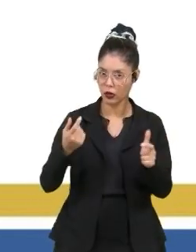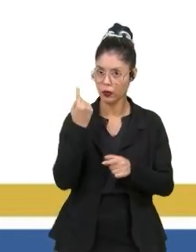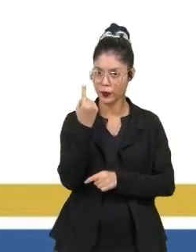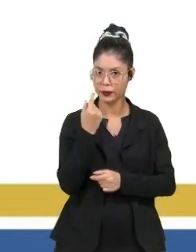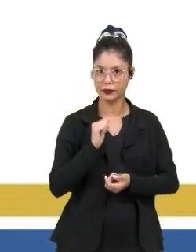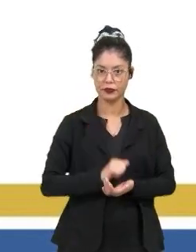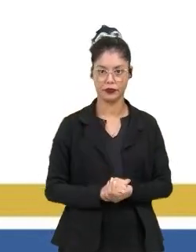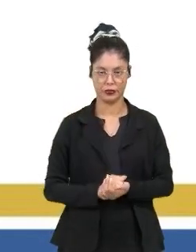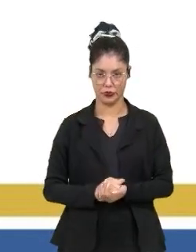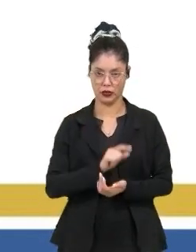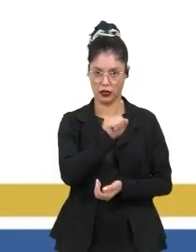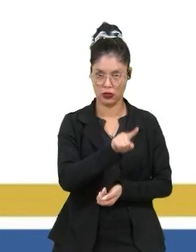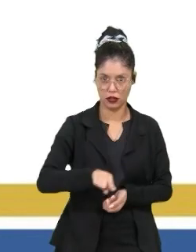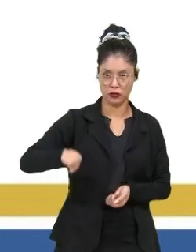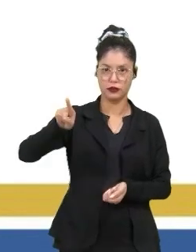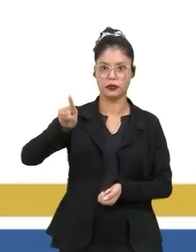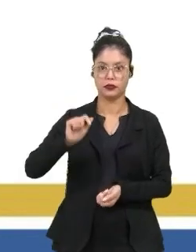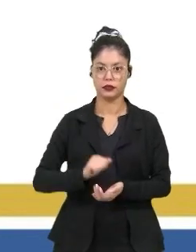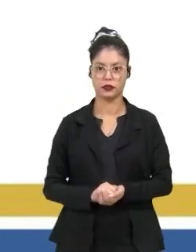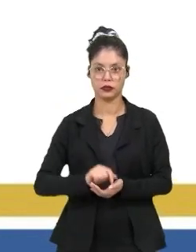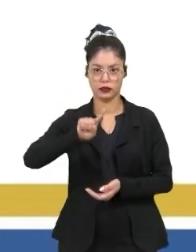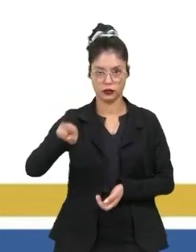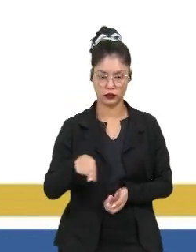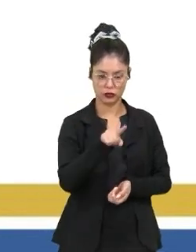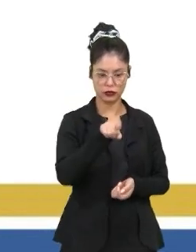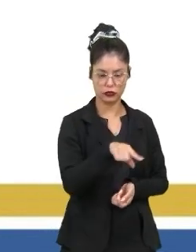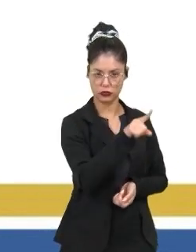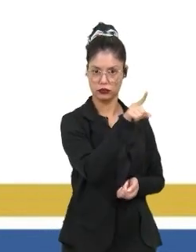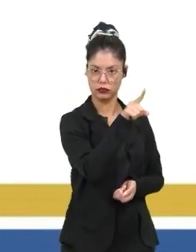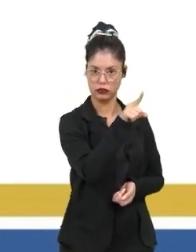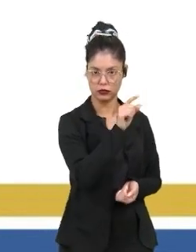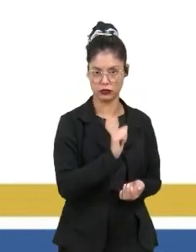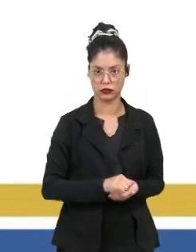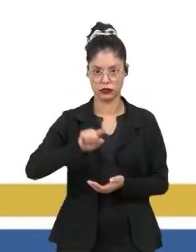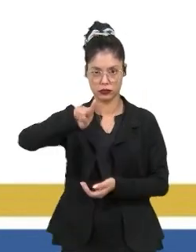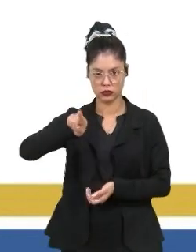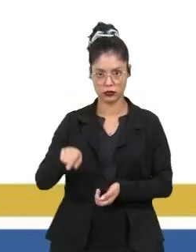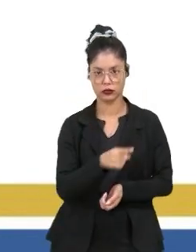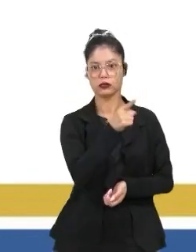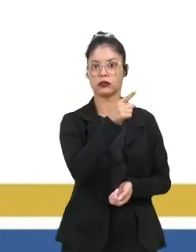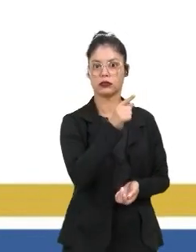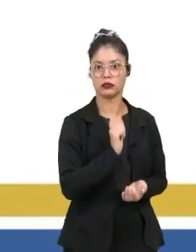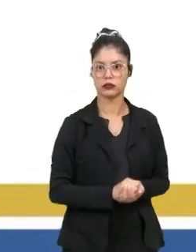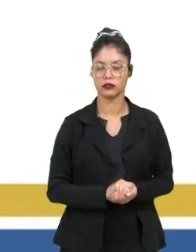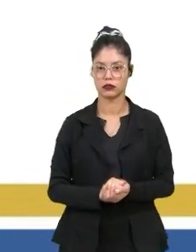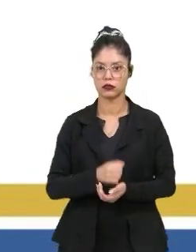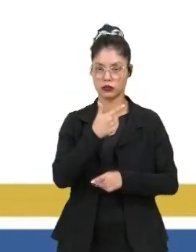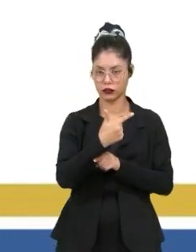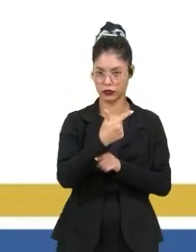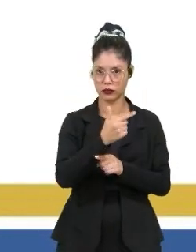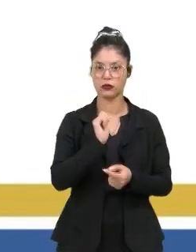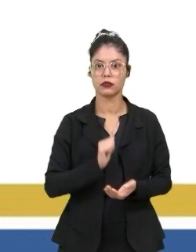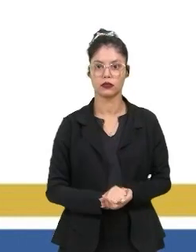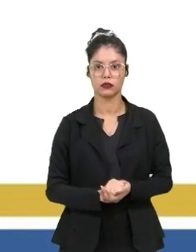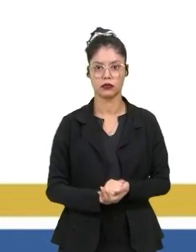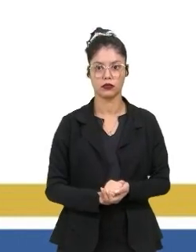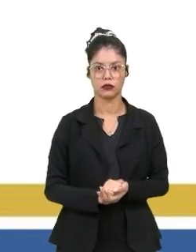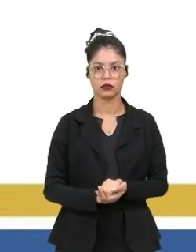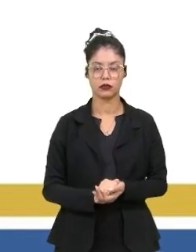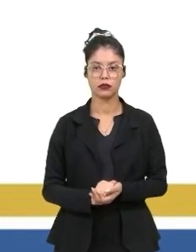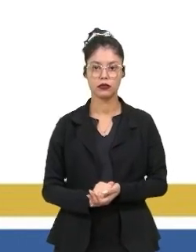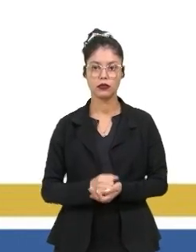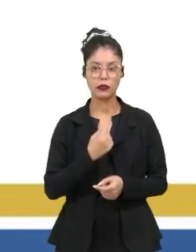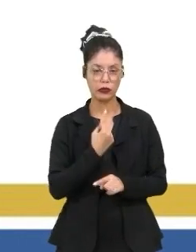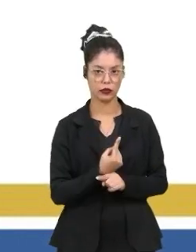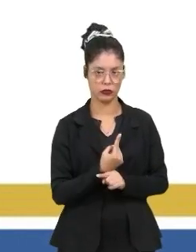casa para a esquerda. Então aqui, se a vírgula anda uma casa para a direita, vai ficar 2, né? Para ficar entre